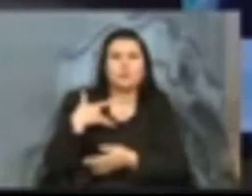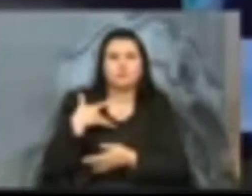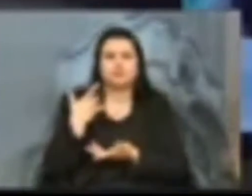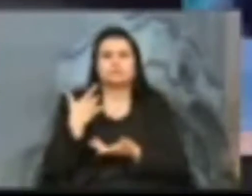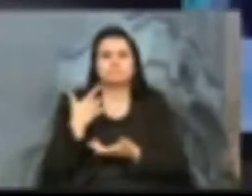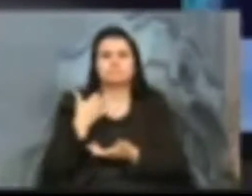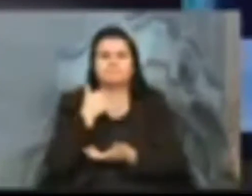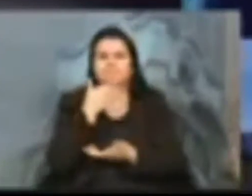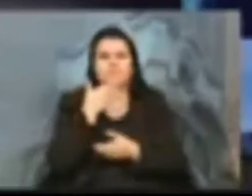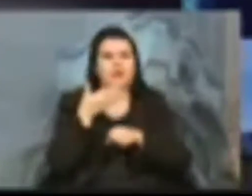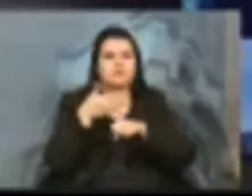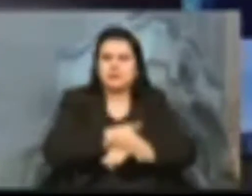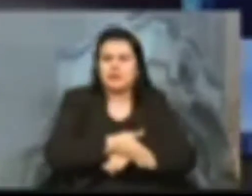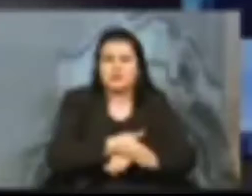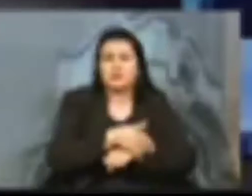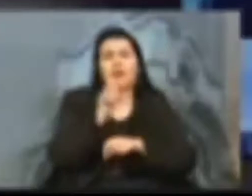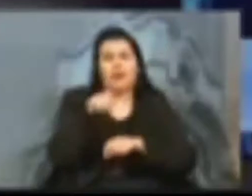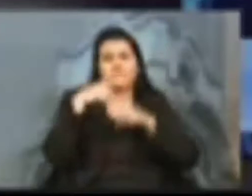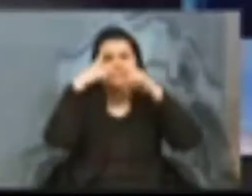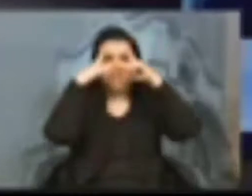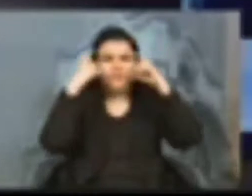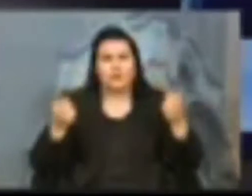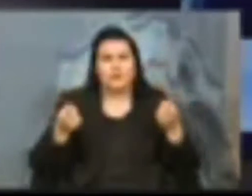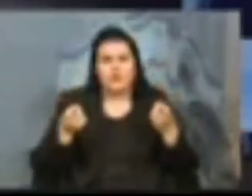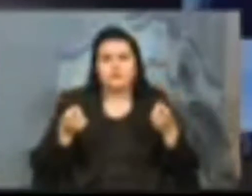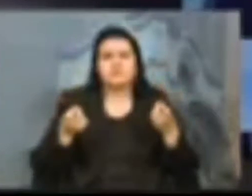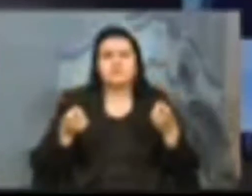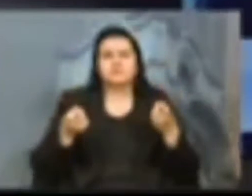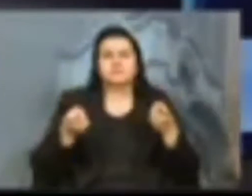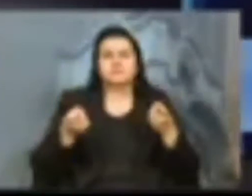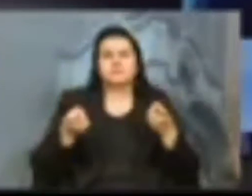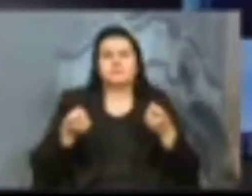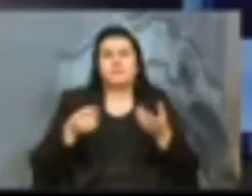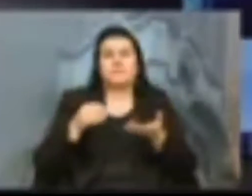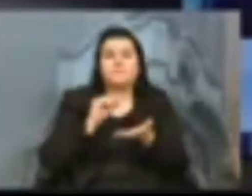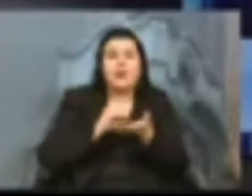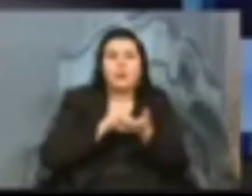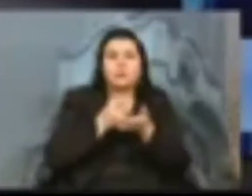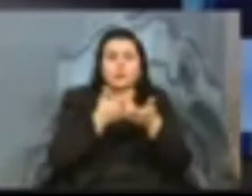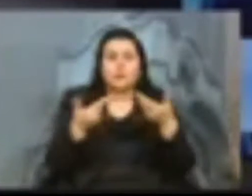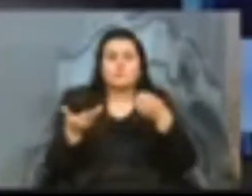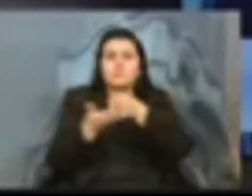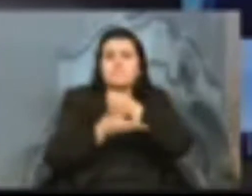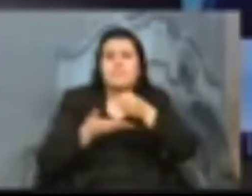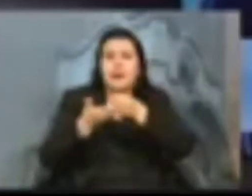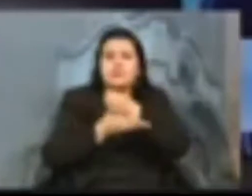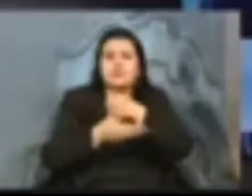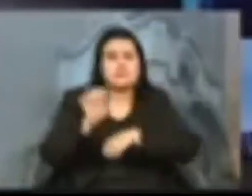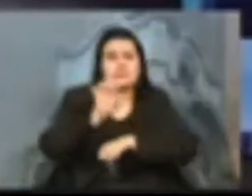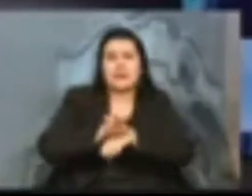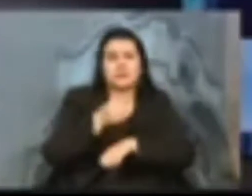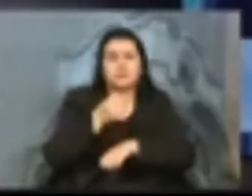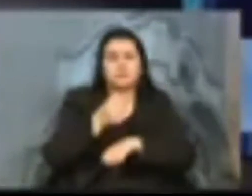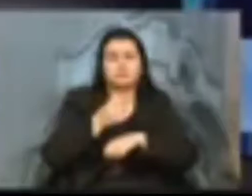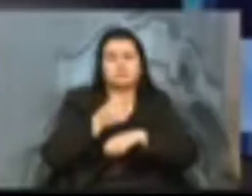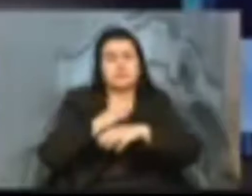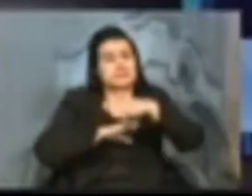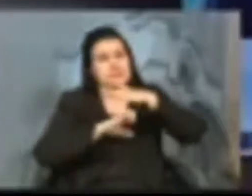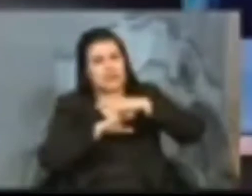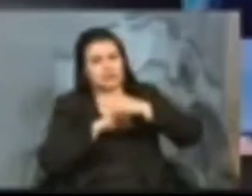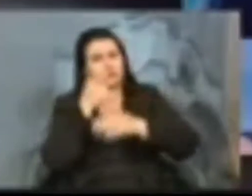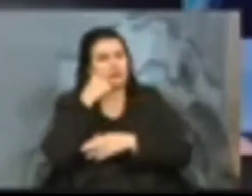violência em si própria, essa falta desse serviço básico que o Estado não consegue